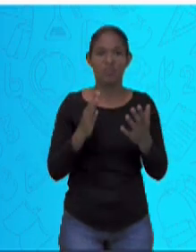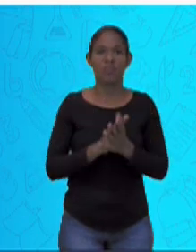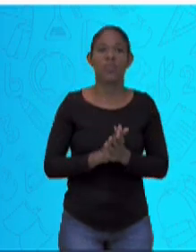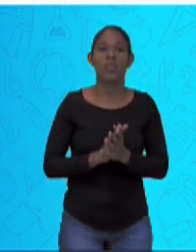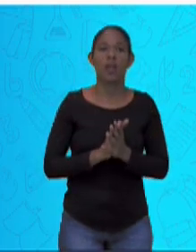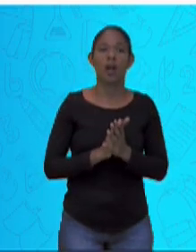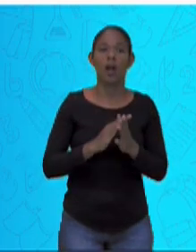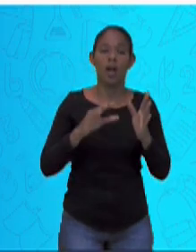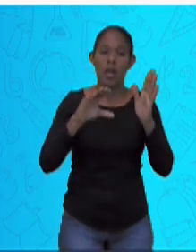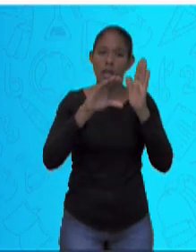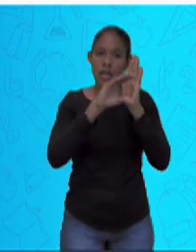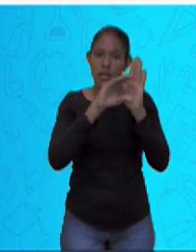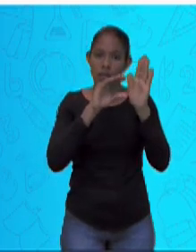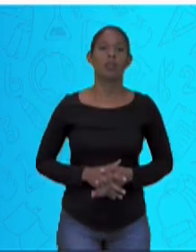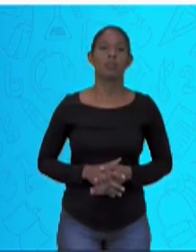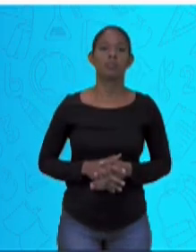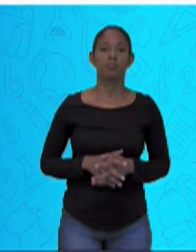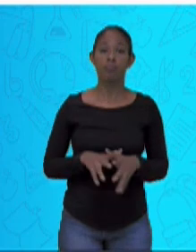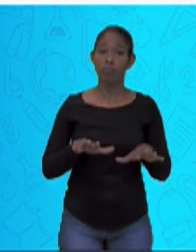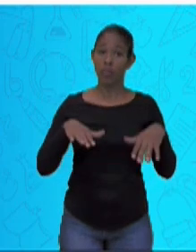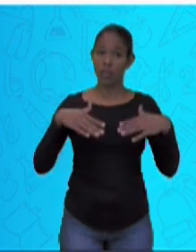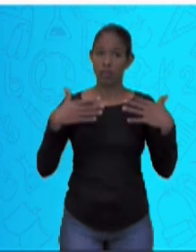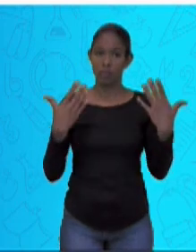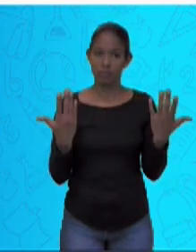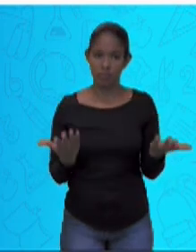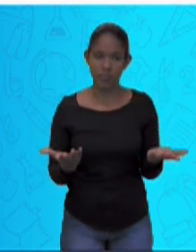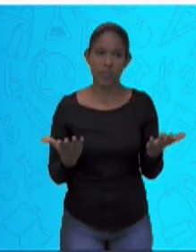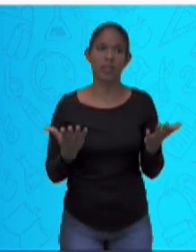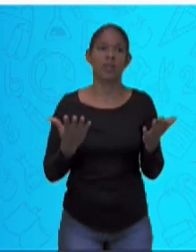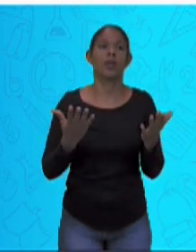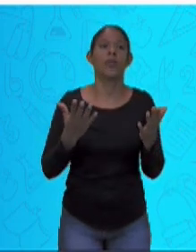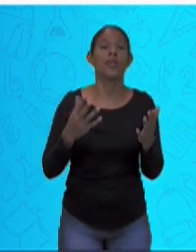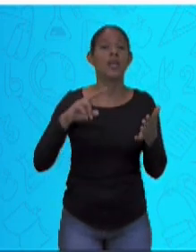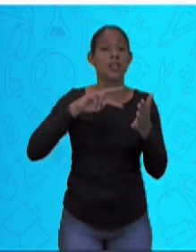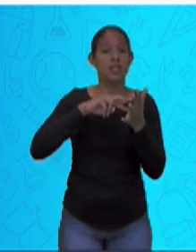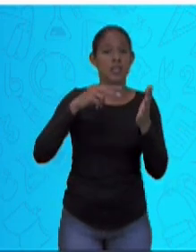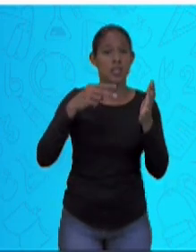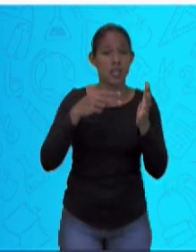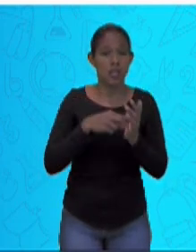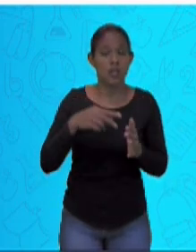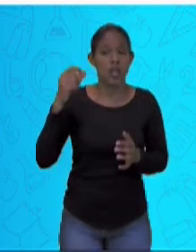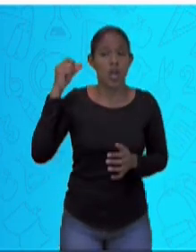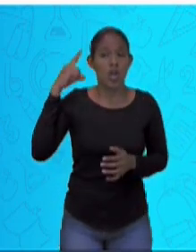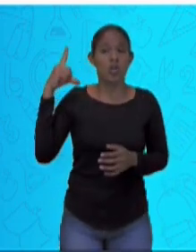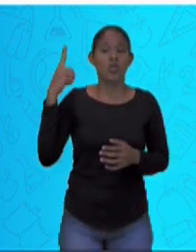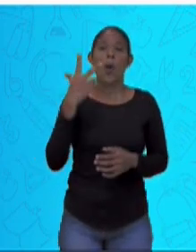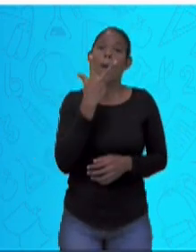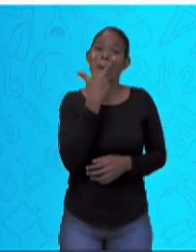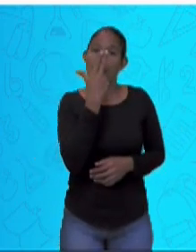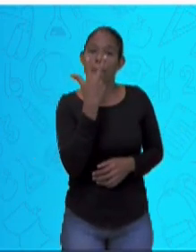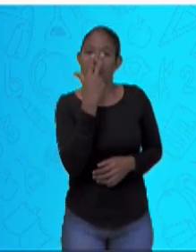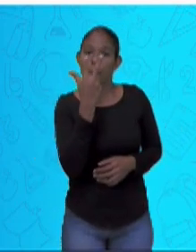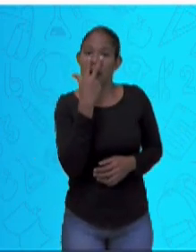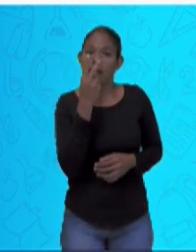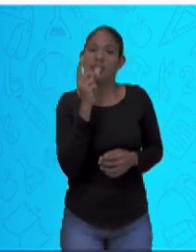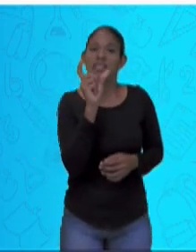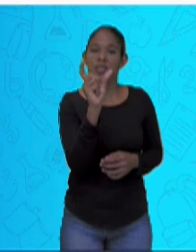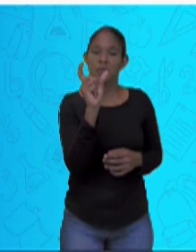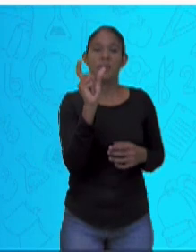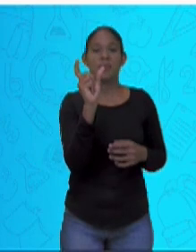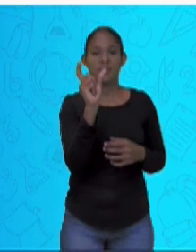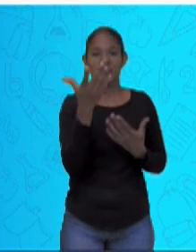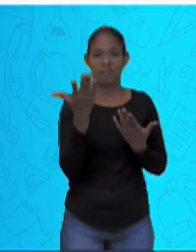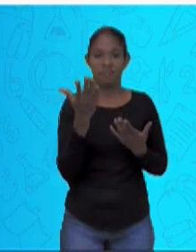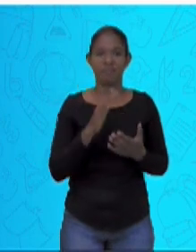são misturadas, portanto, refere-se à sonoridade produzida pelos